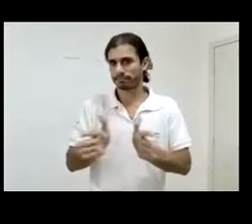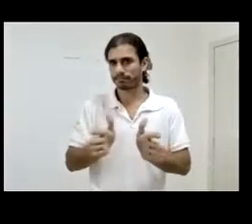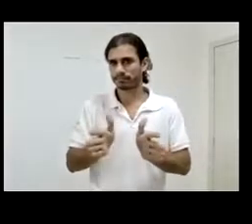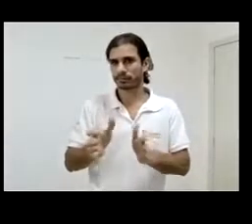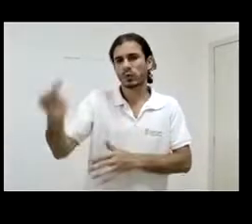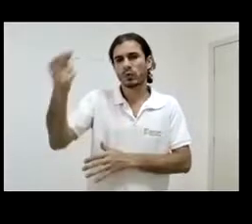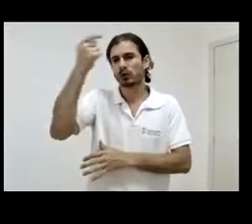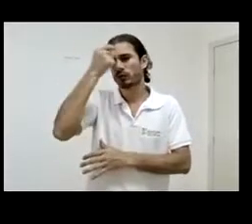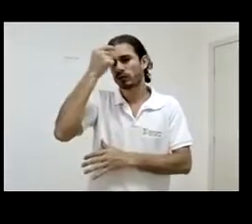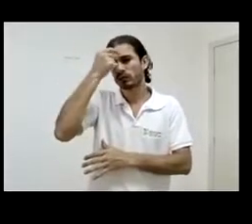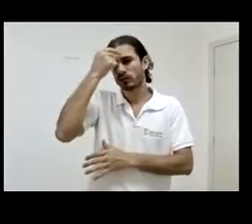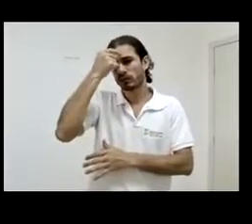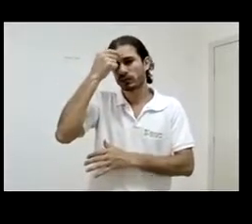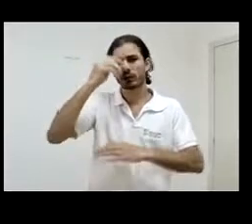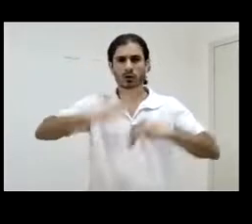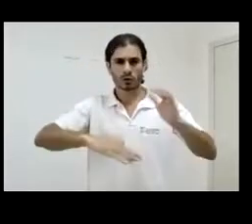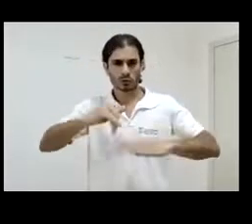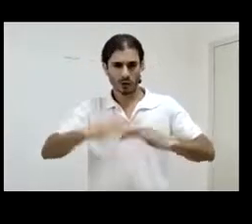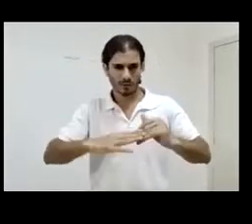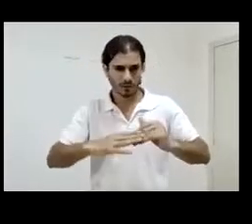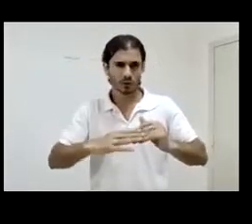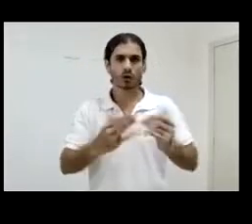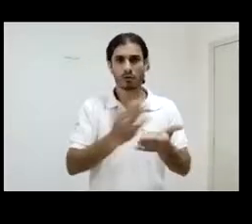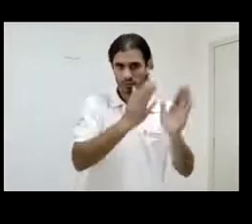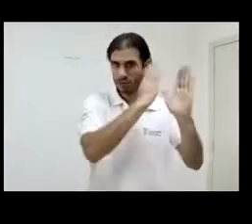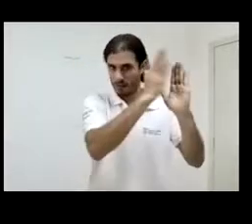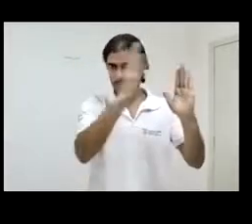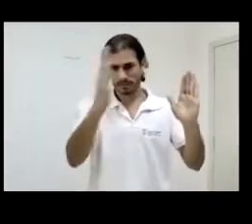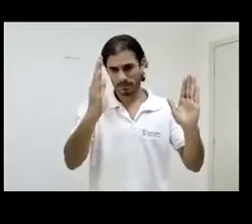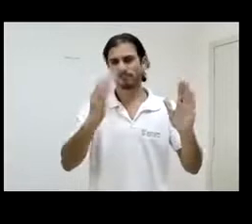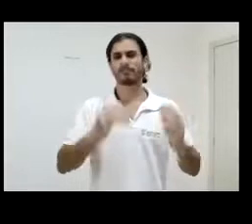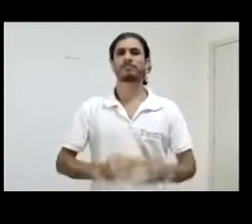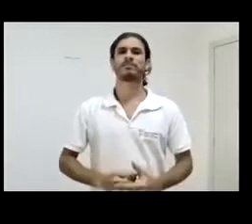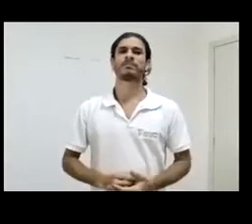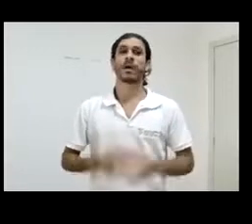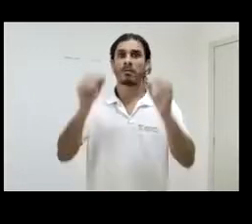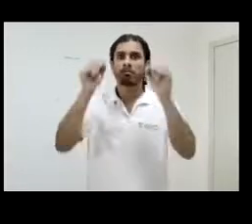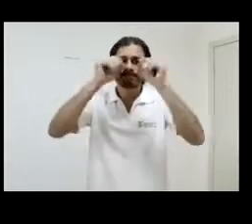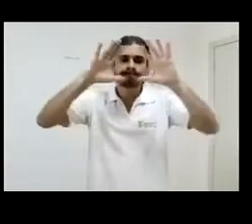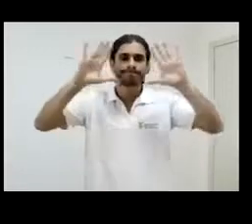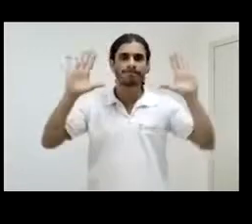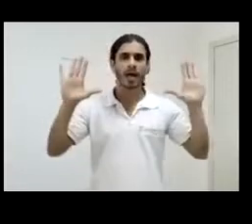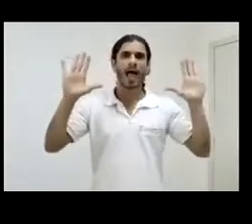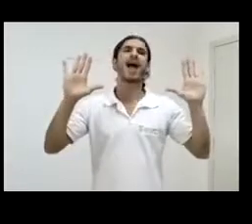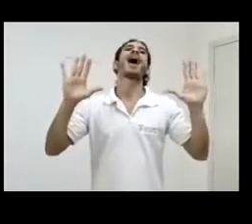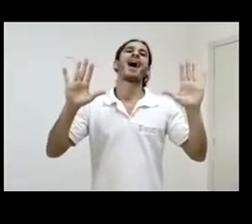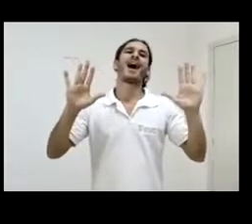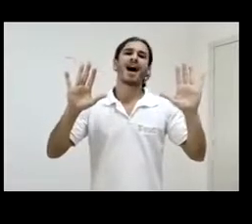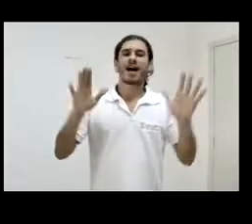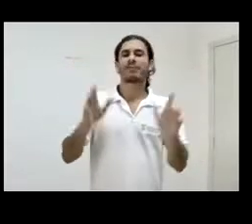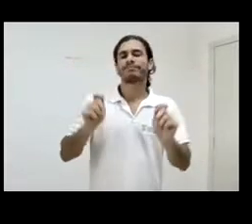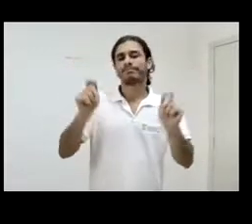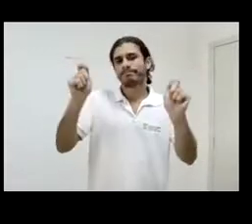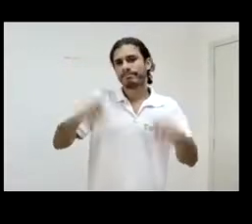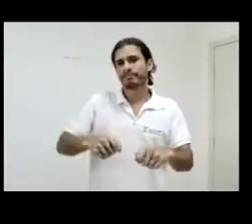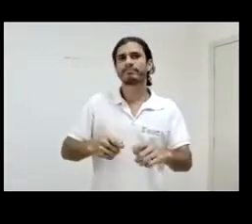eles possam abrir os olhos, né, para poder eliminar as barreiras existentes. E com isso também o aluno, ele